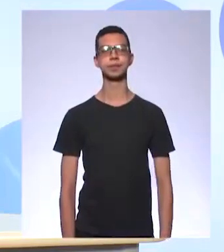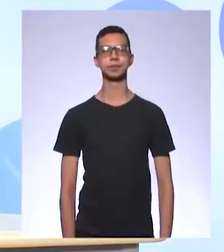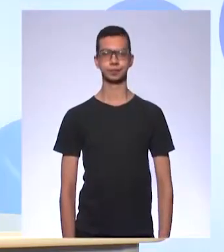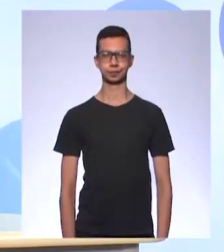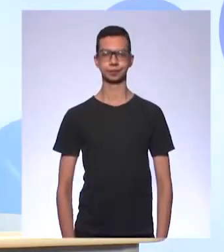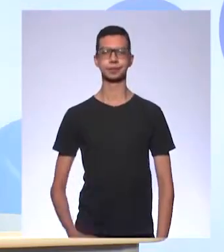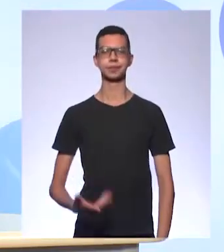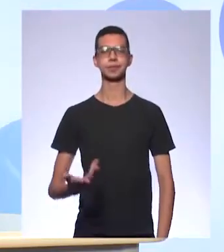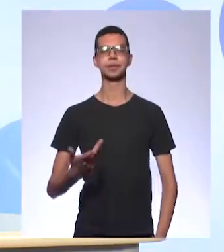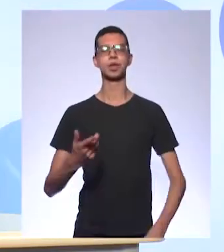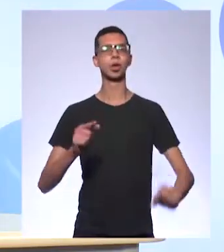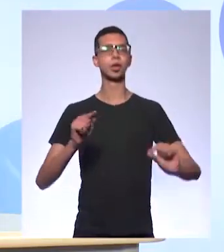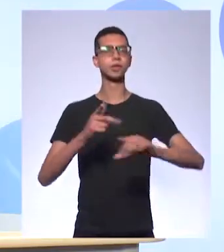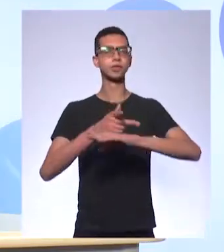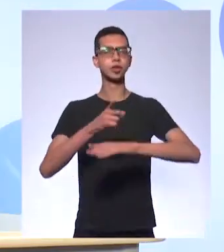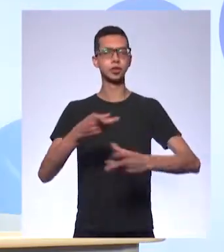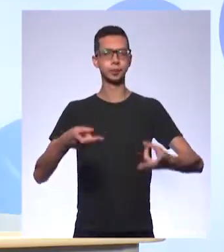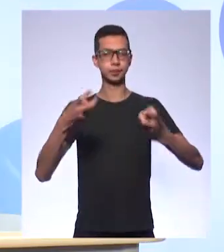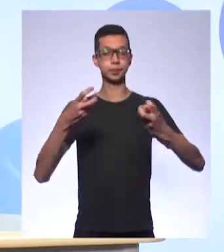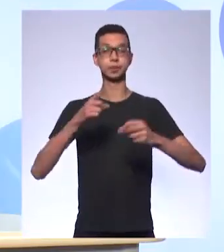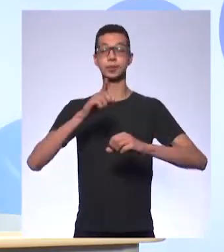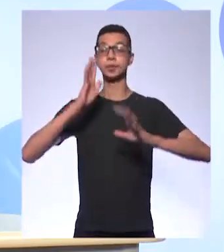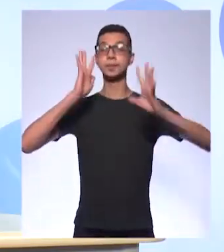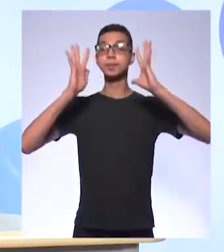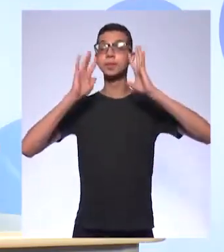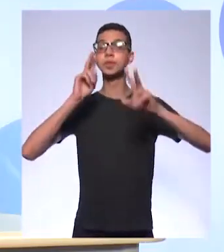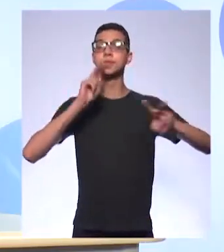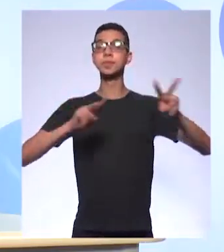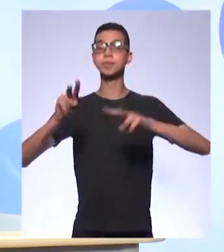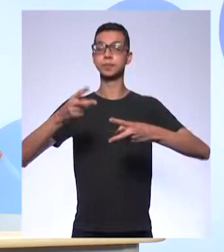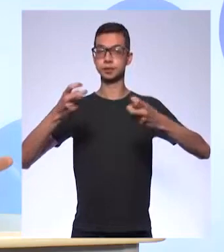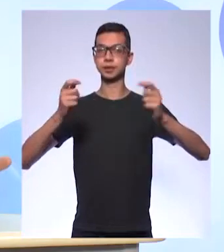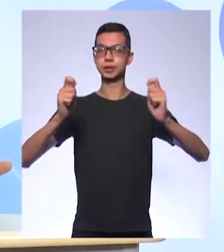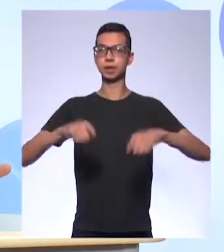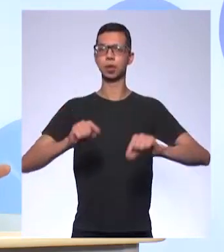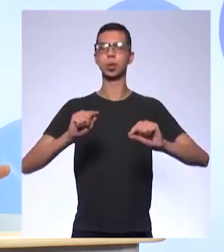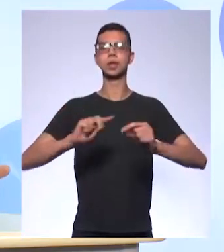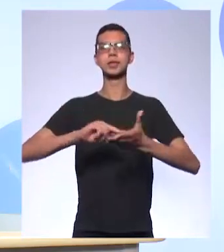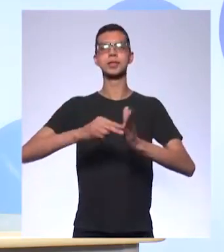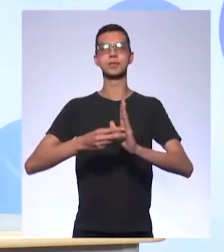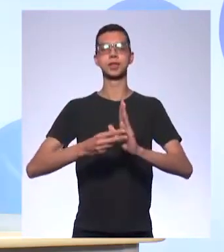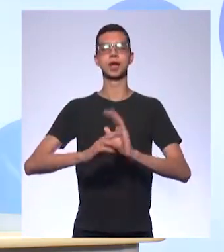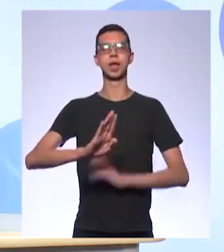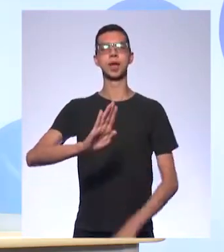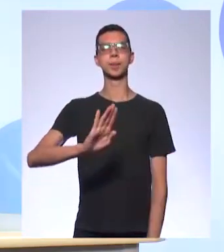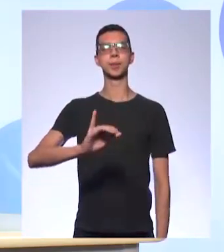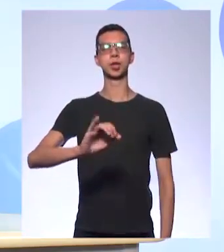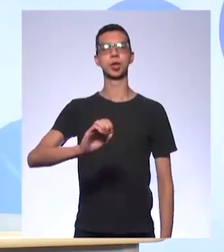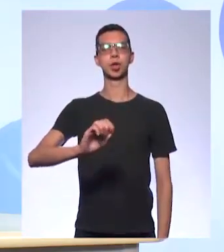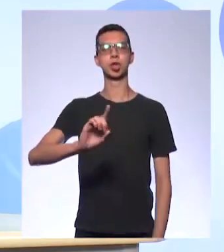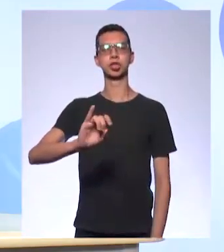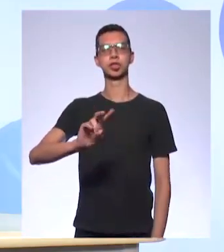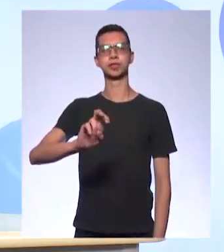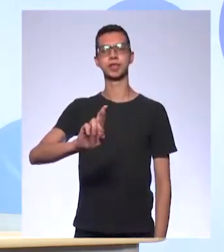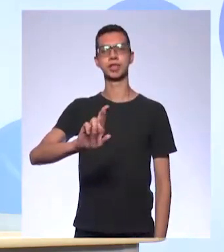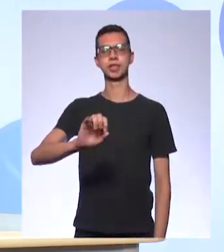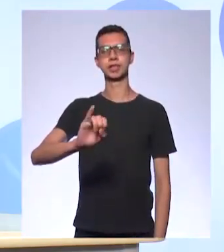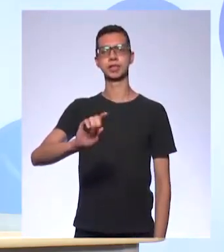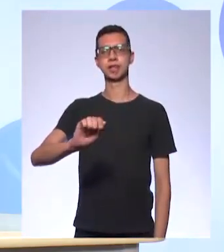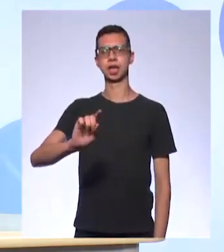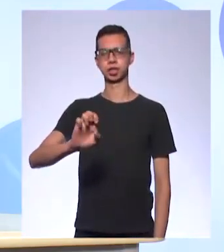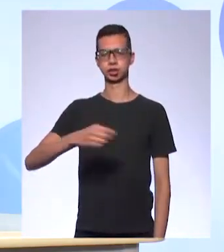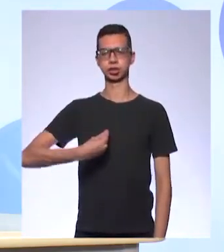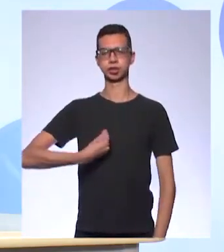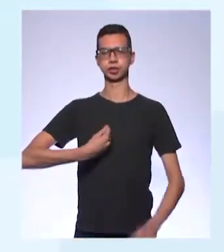Olha, pelo vídeo já deu para a gente ter uma ideia sobre o que é a biodiversidade, mas a gente quer saber de você, estudante.